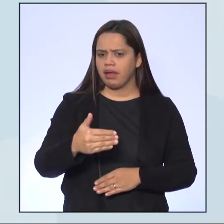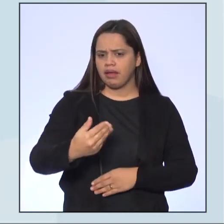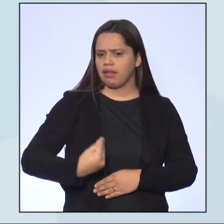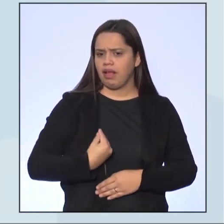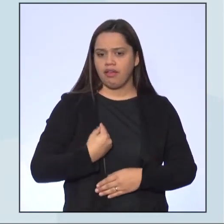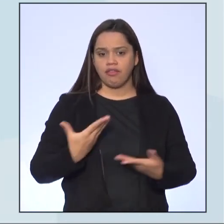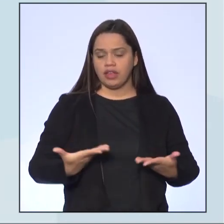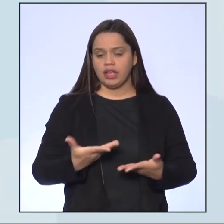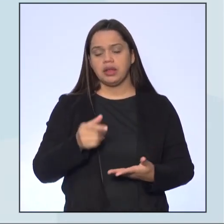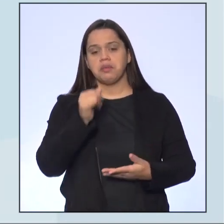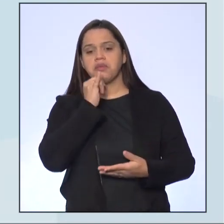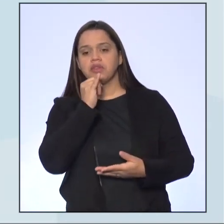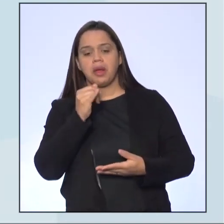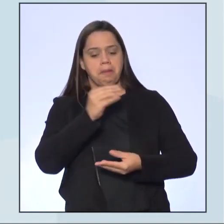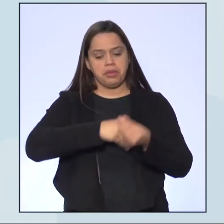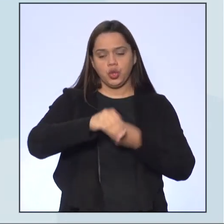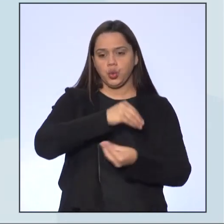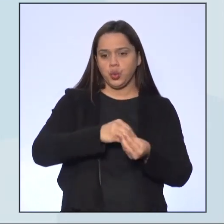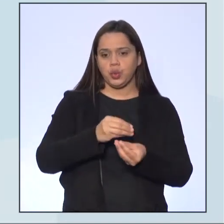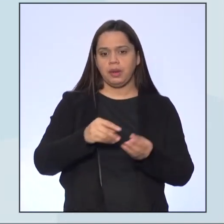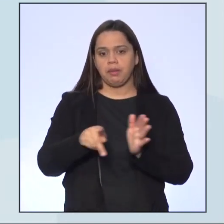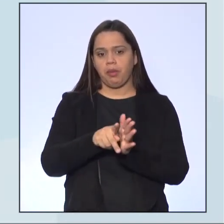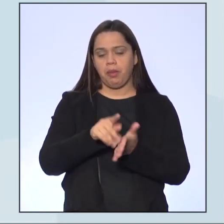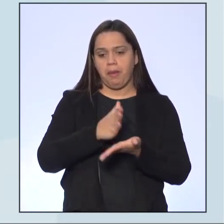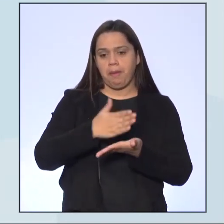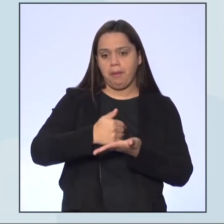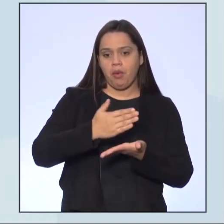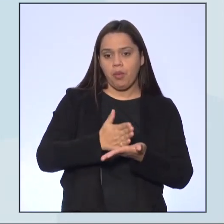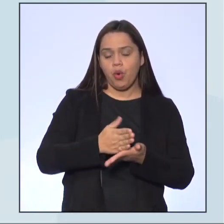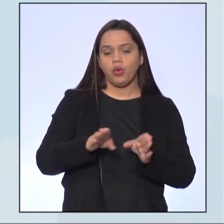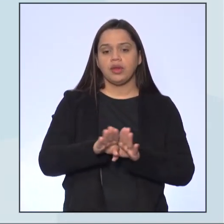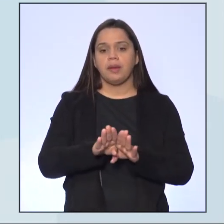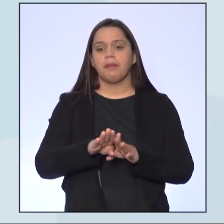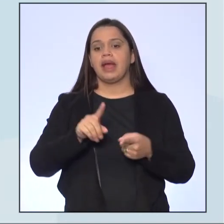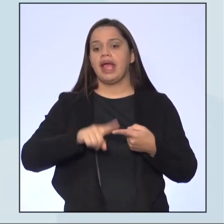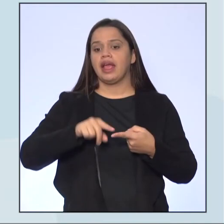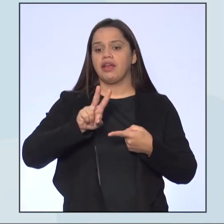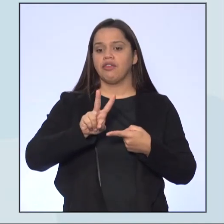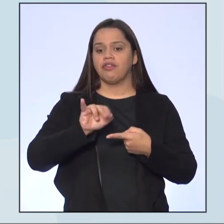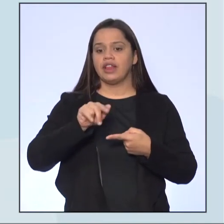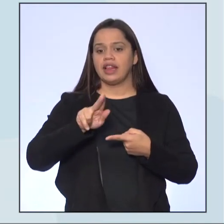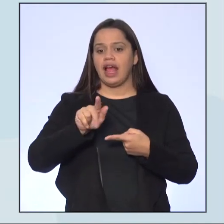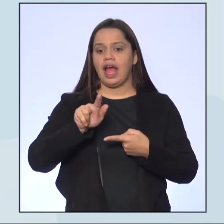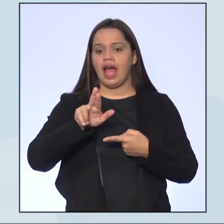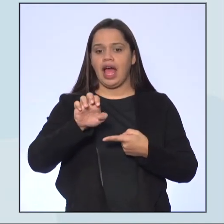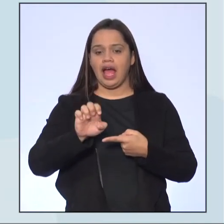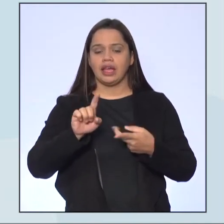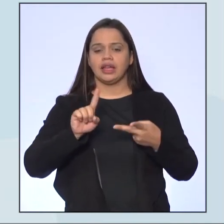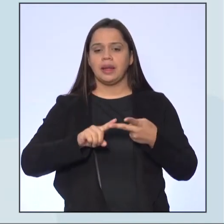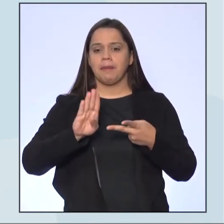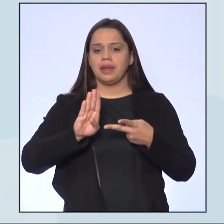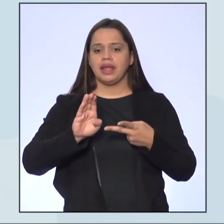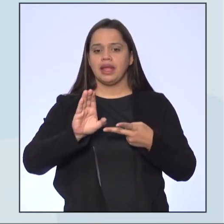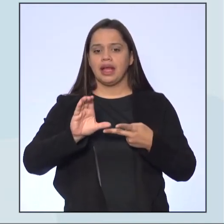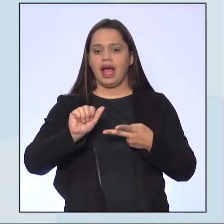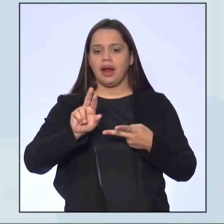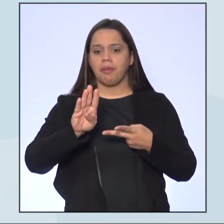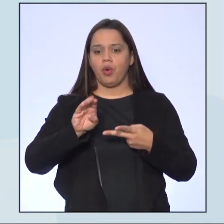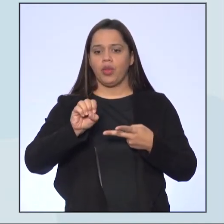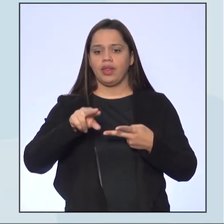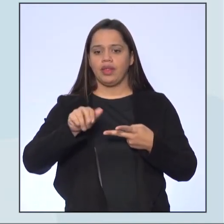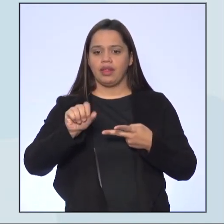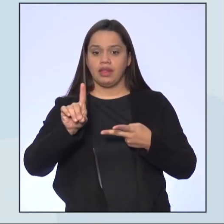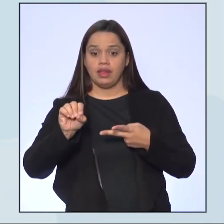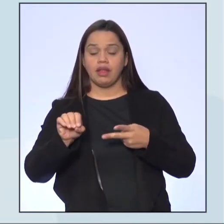como a mistura de ingredientes para fazer um bolo, mistura de vinagre com bicarbonato de sódio, como também pelo